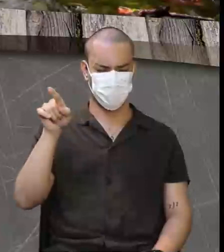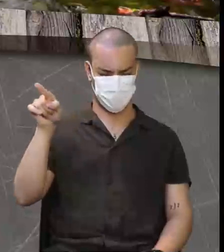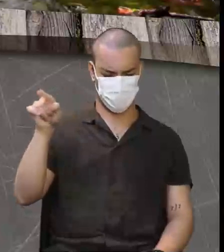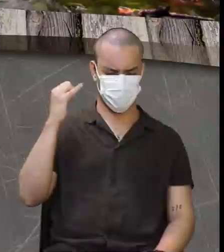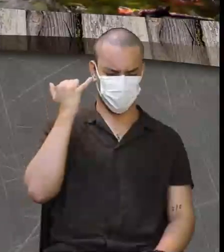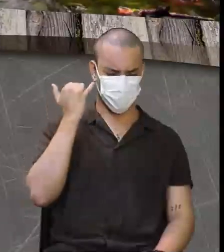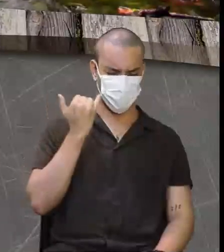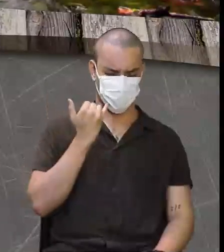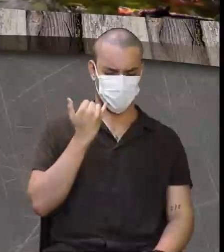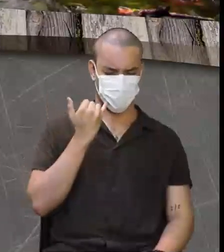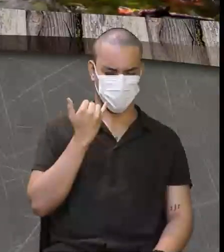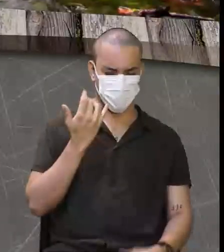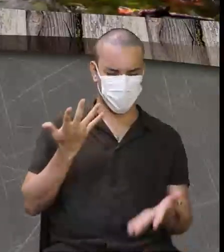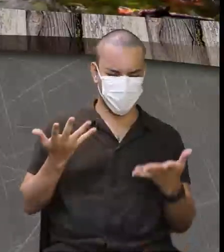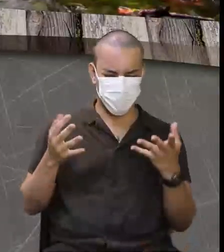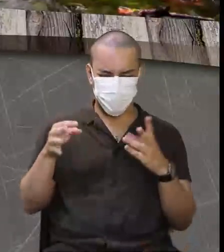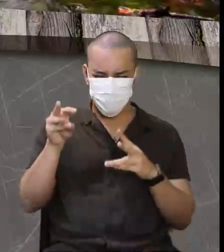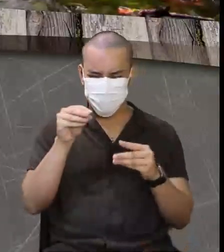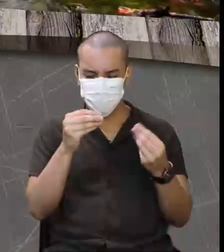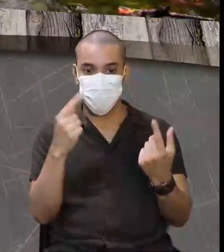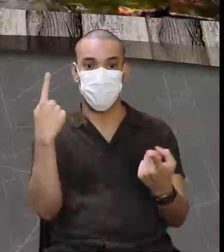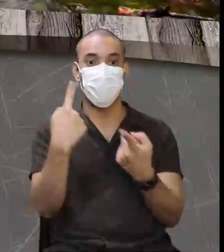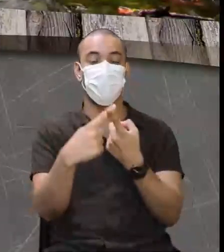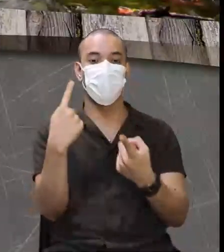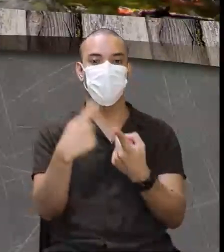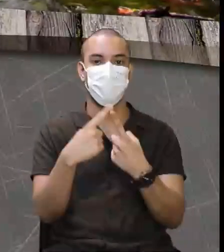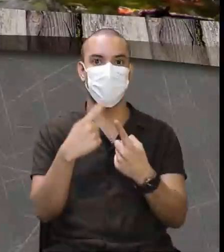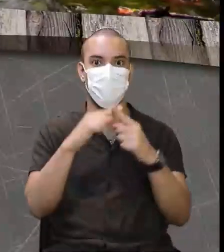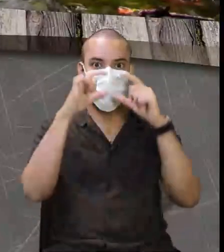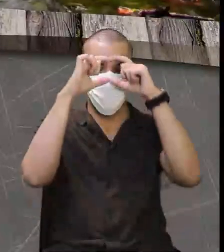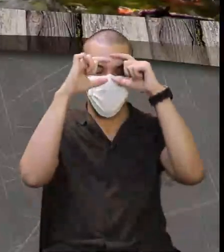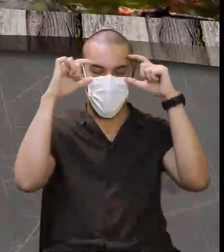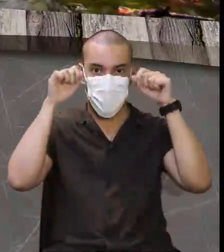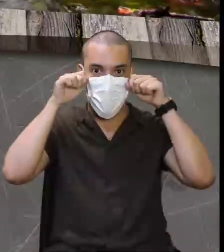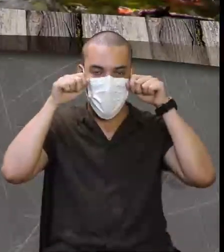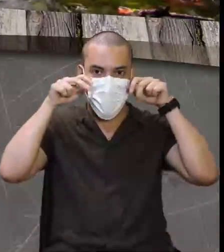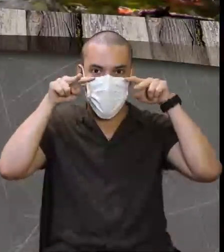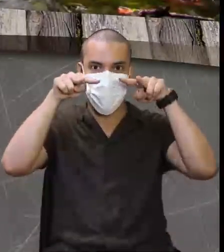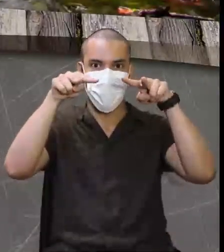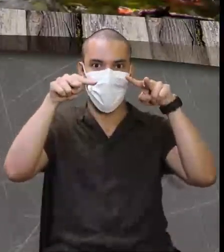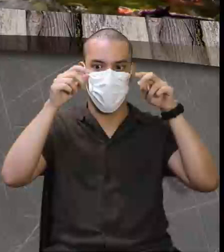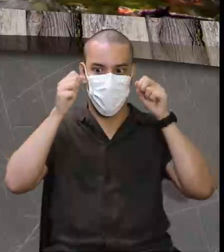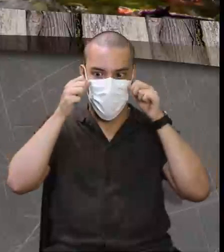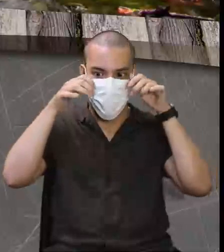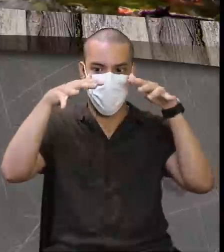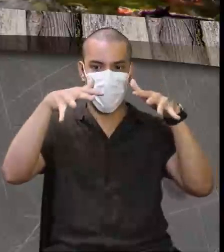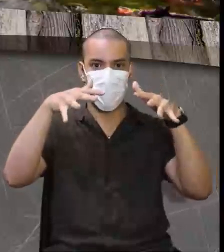dele. Por quê? O formato, o olhar é uma característica